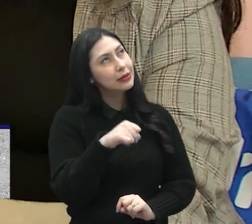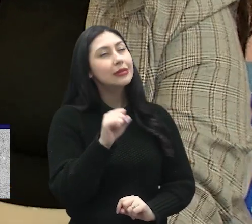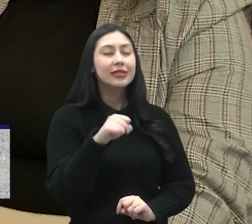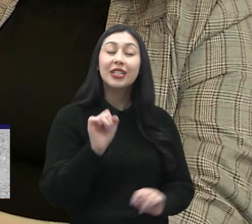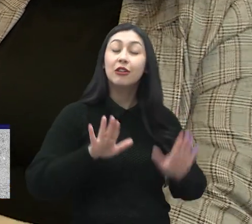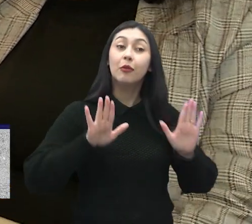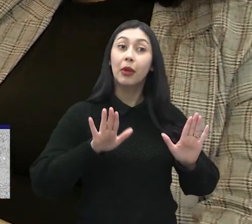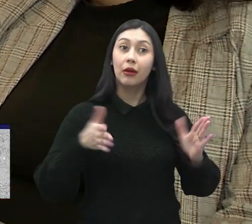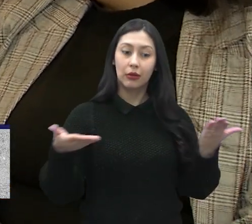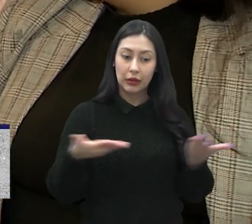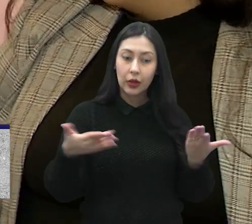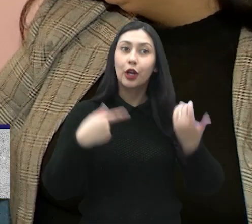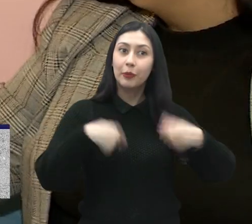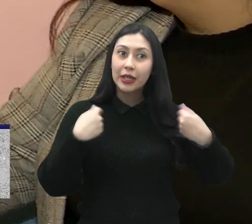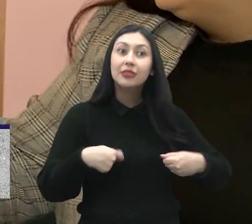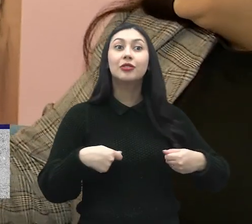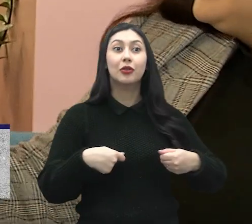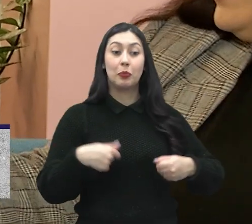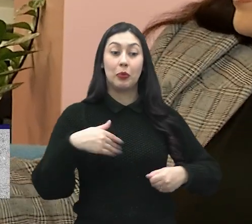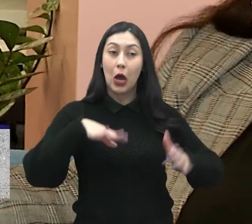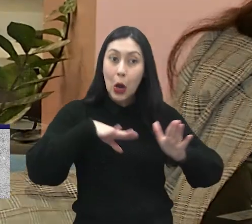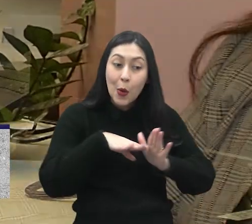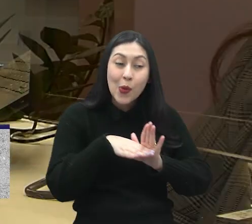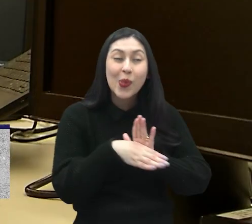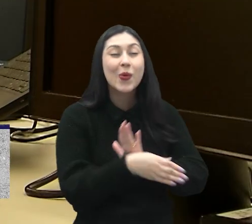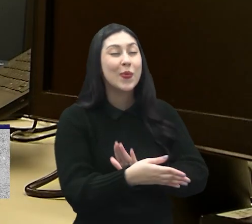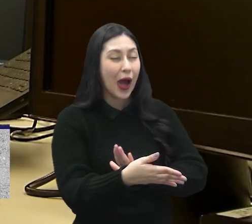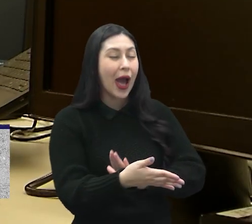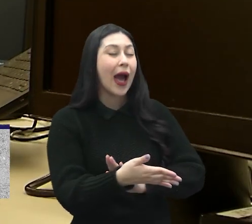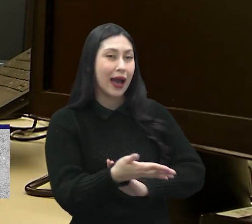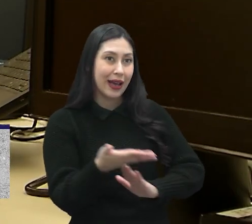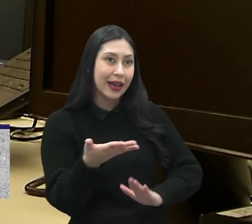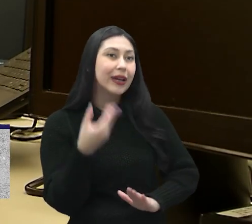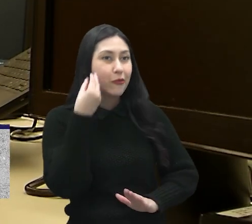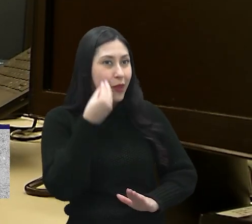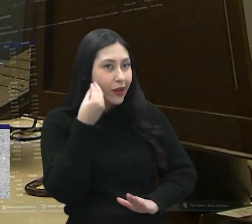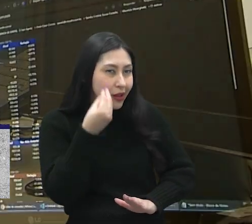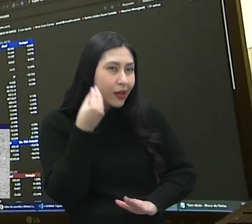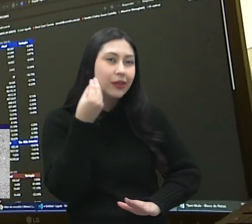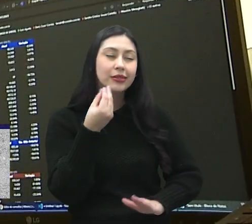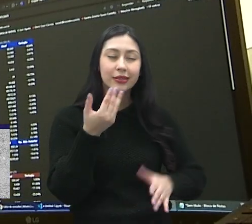Sim, mas assim, primeiro eu preciso me estabilizar nesse novo cargo, ganhar uma experiência,